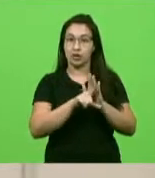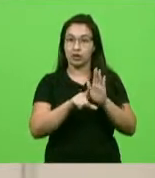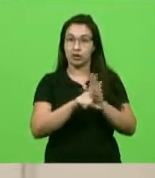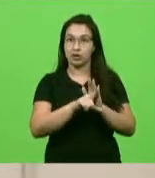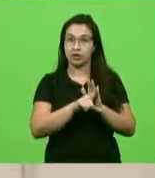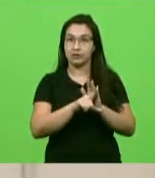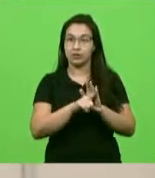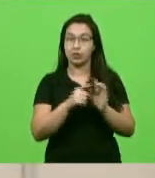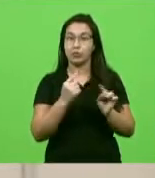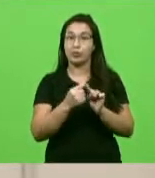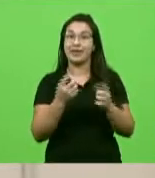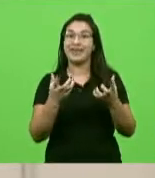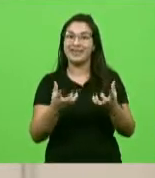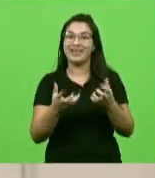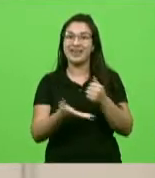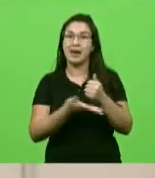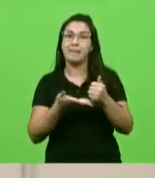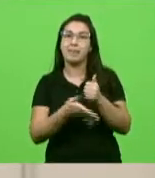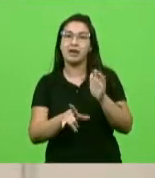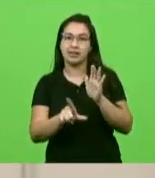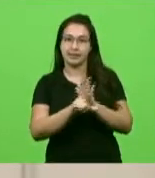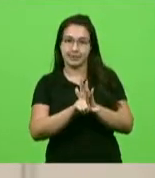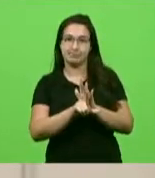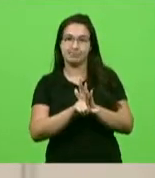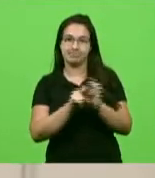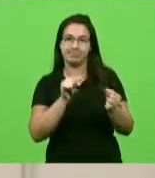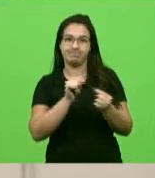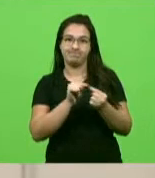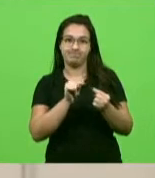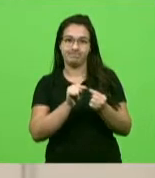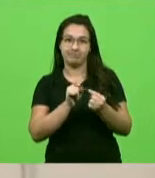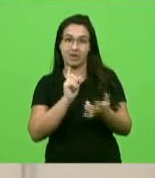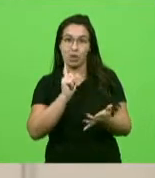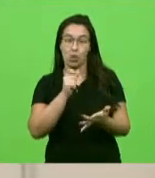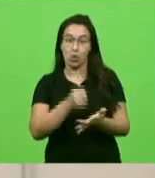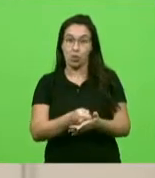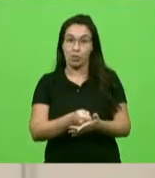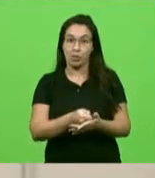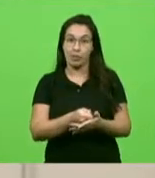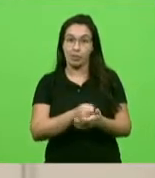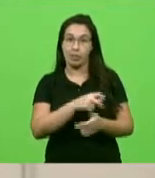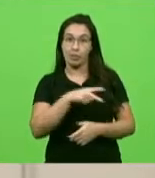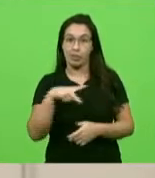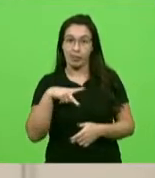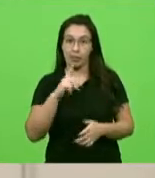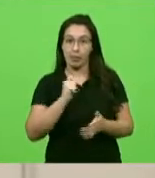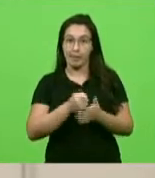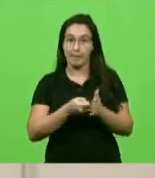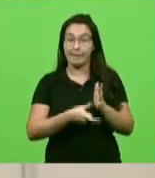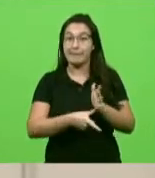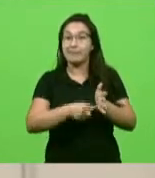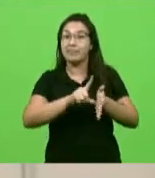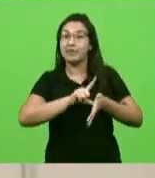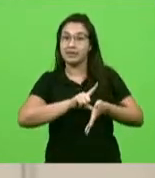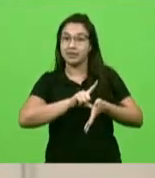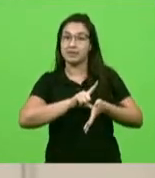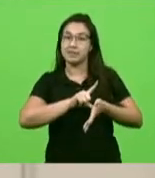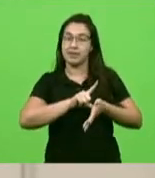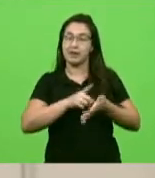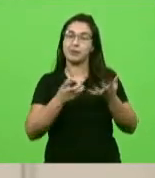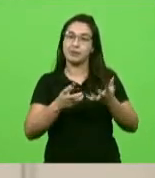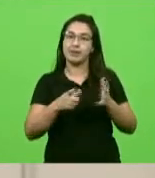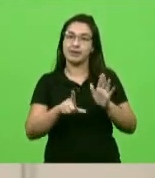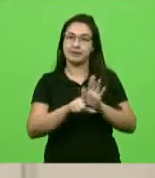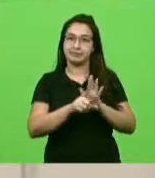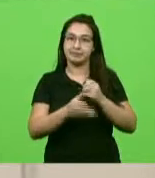conferir legitimidade às compras públicas pelo pagamento antecipado, com a dispensa de garantias,